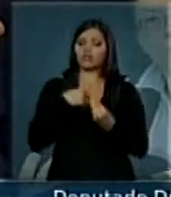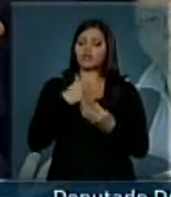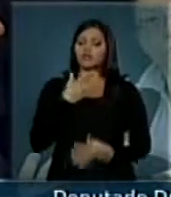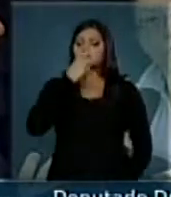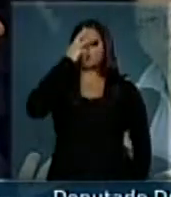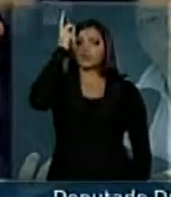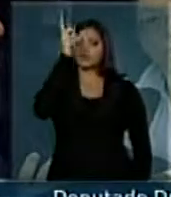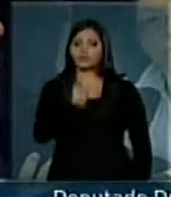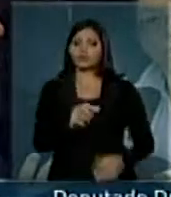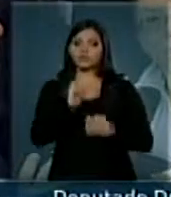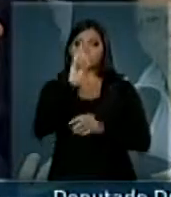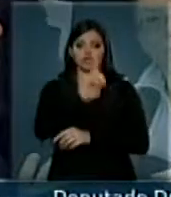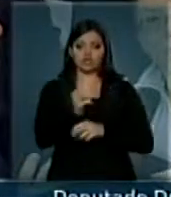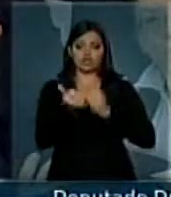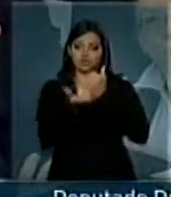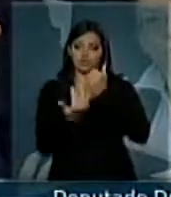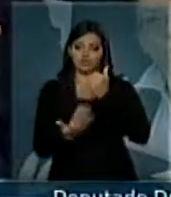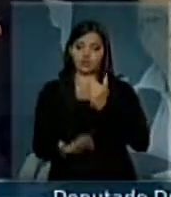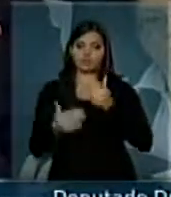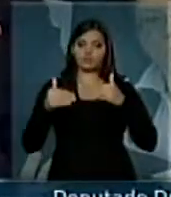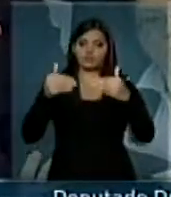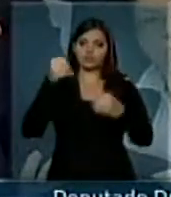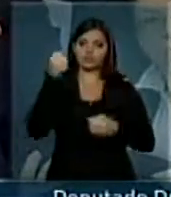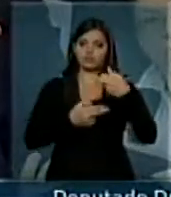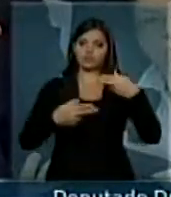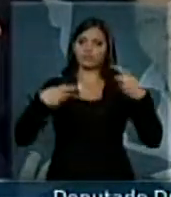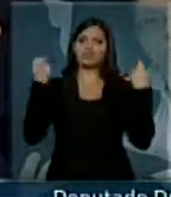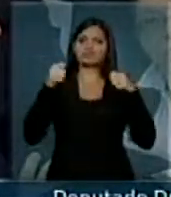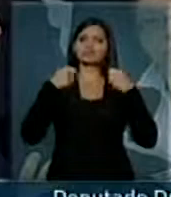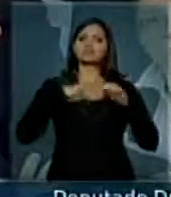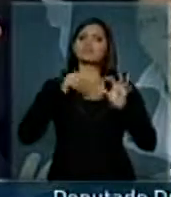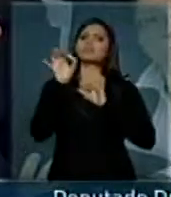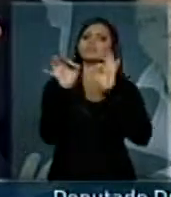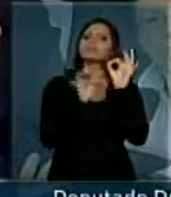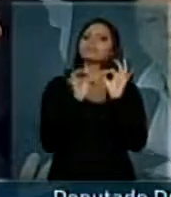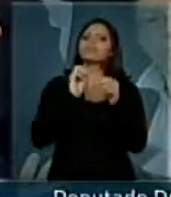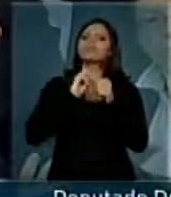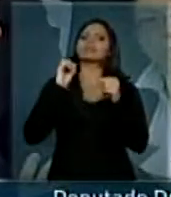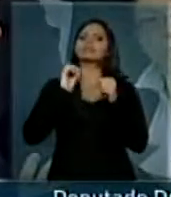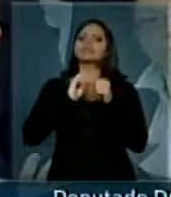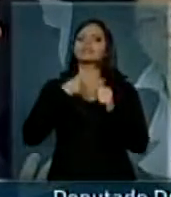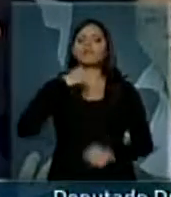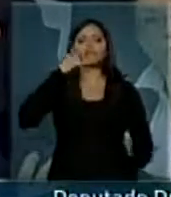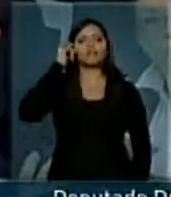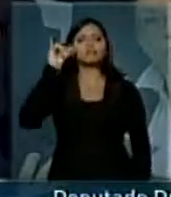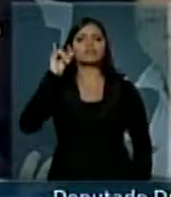dos Transportes teriam que tomar, nesse momento, para evitar a